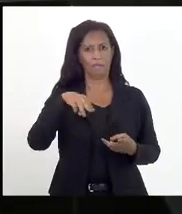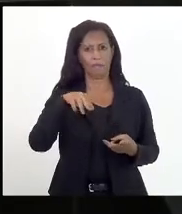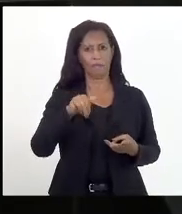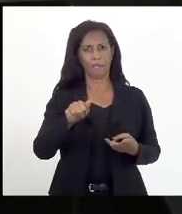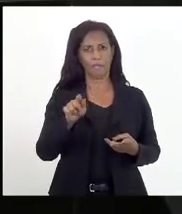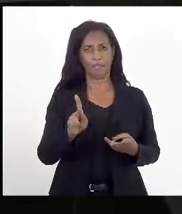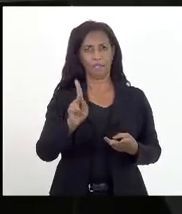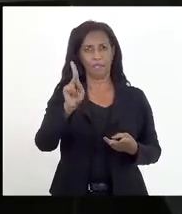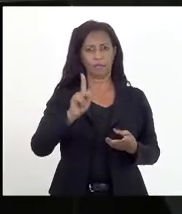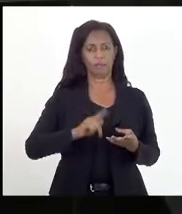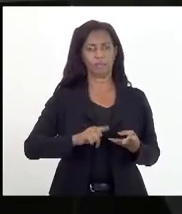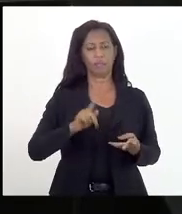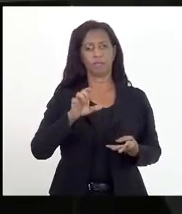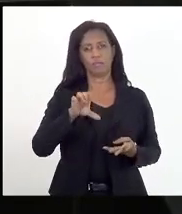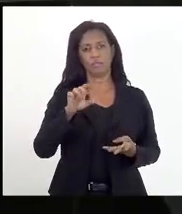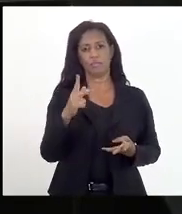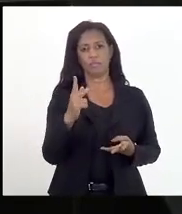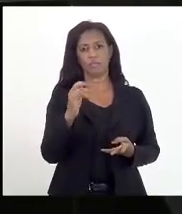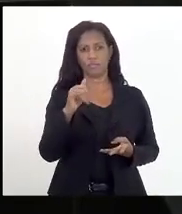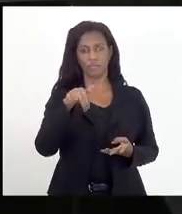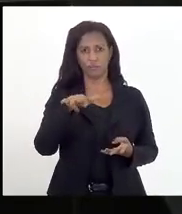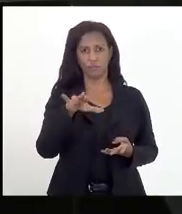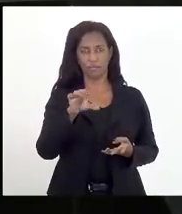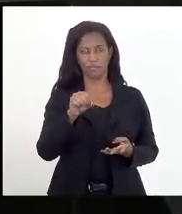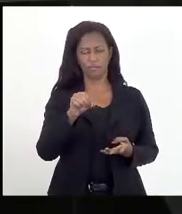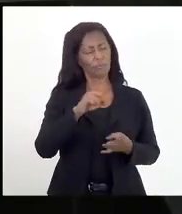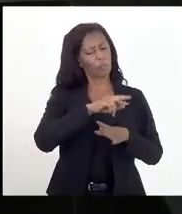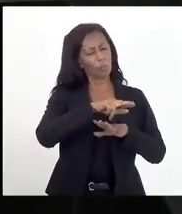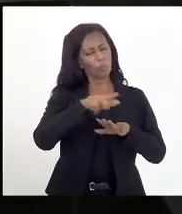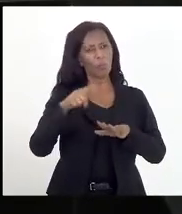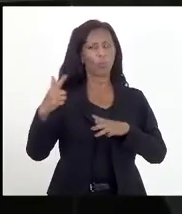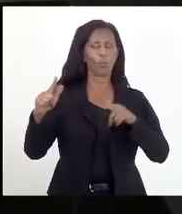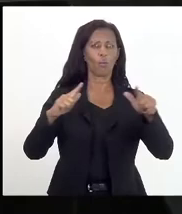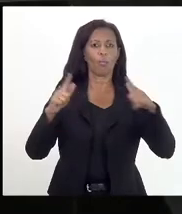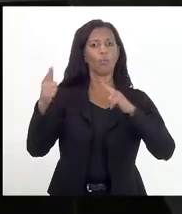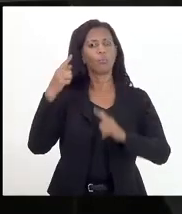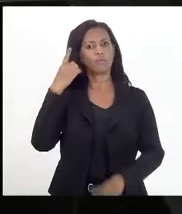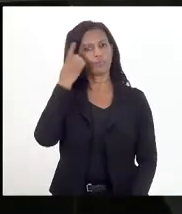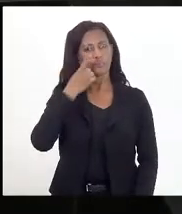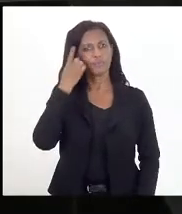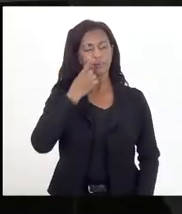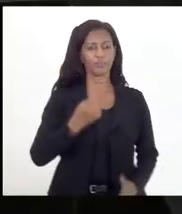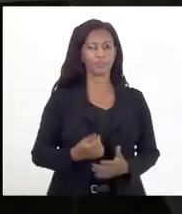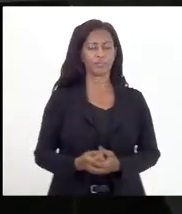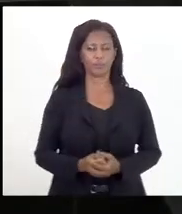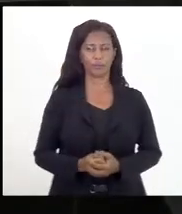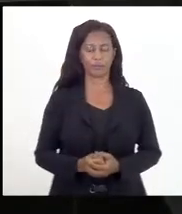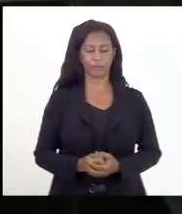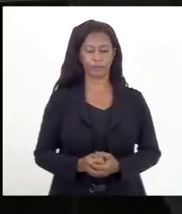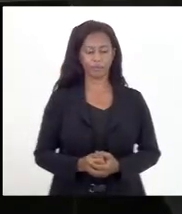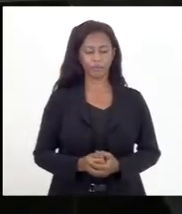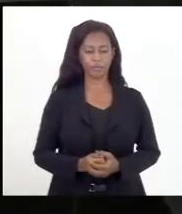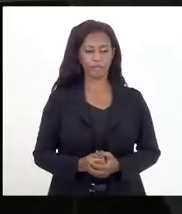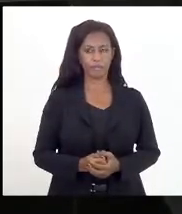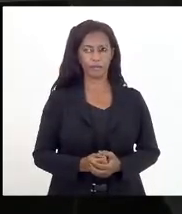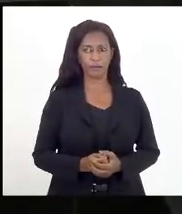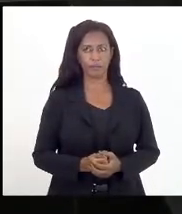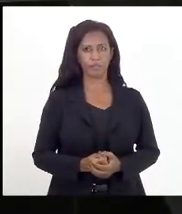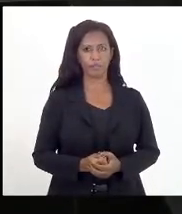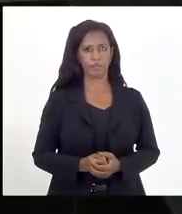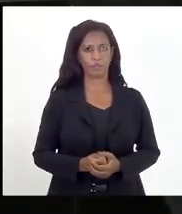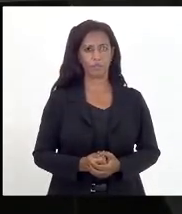Deputado Chiquinho da Mangueira entretanto os outros e nessa